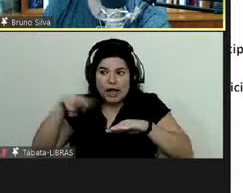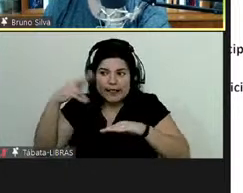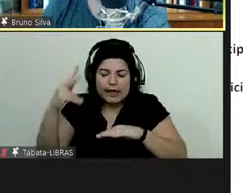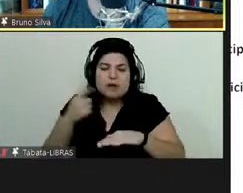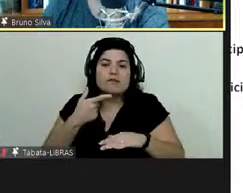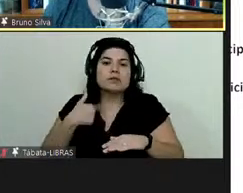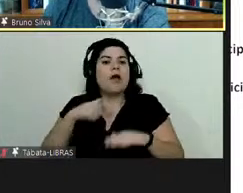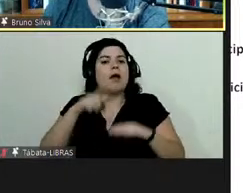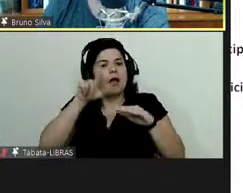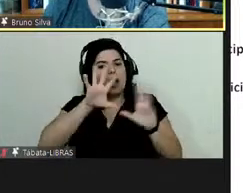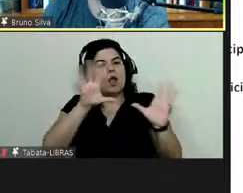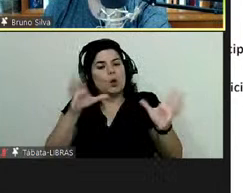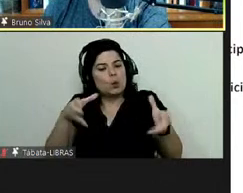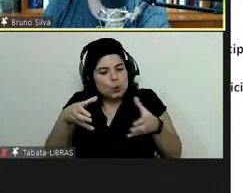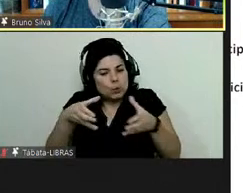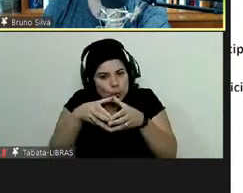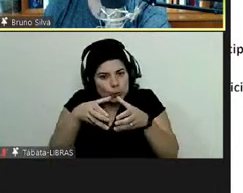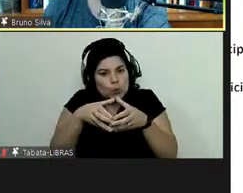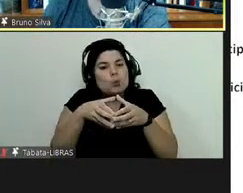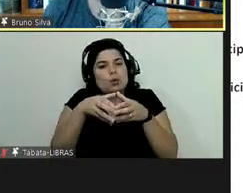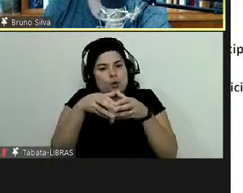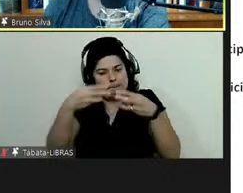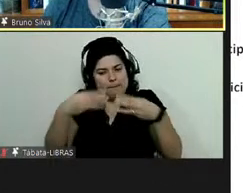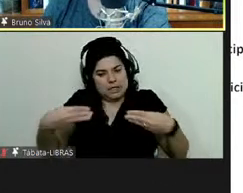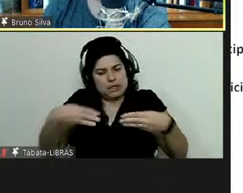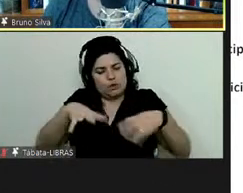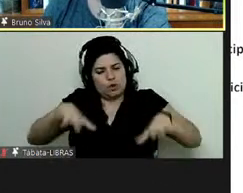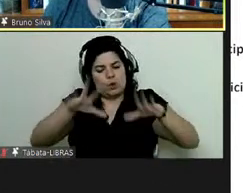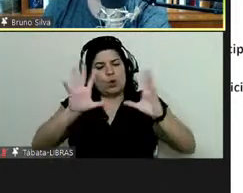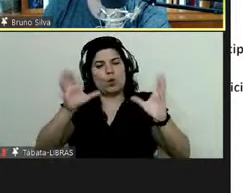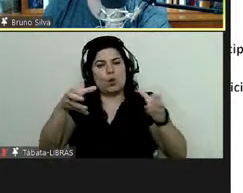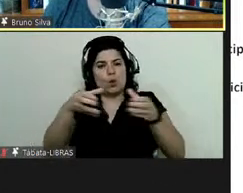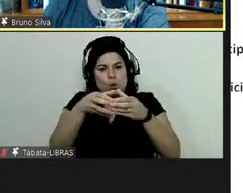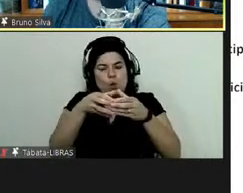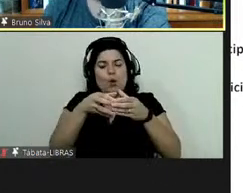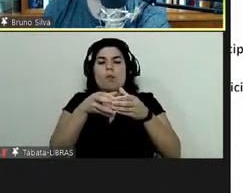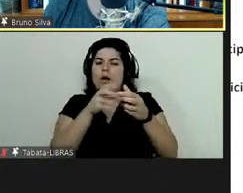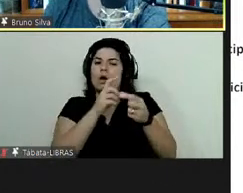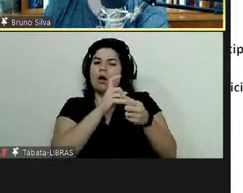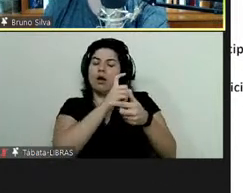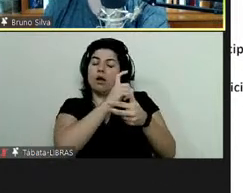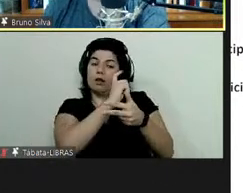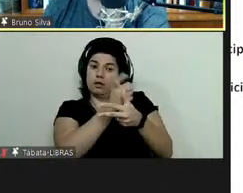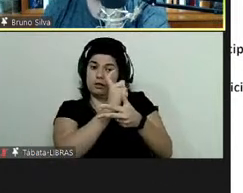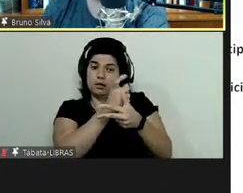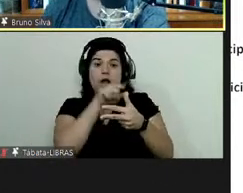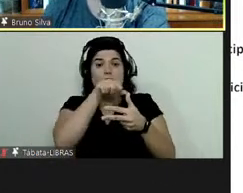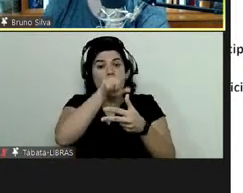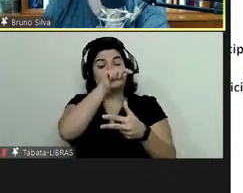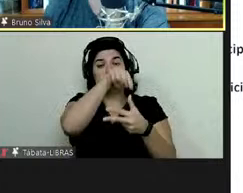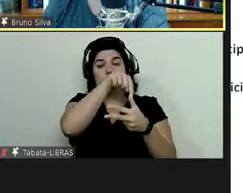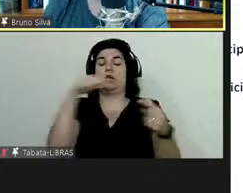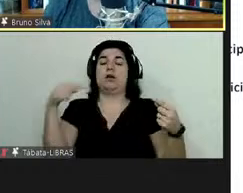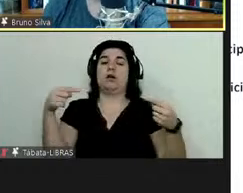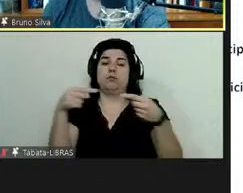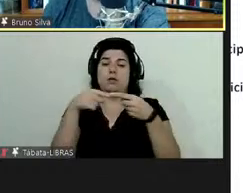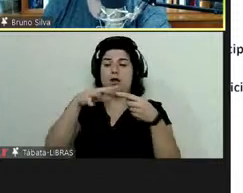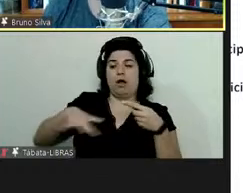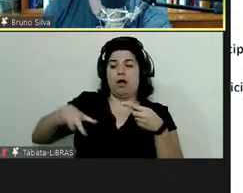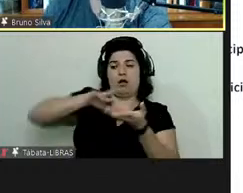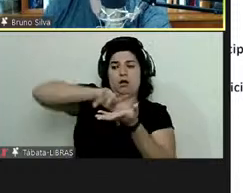Mas vai ser o desejo desse corpo chamado executivo nós estamos dizendo que os diferentes temas as diferentes áreas de políticas públicas